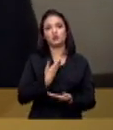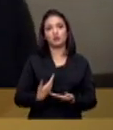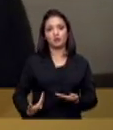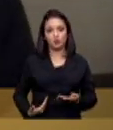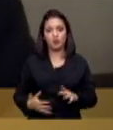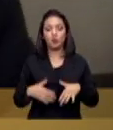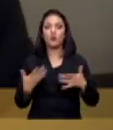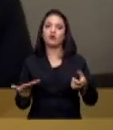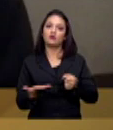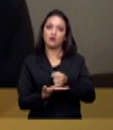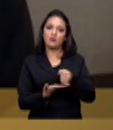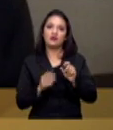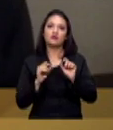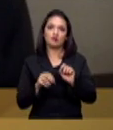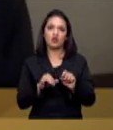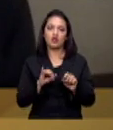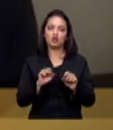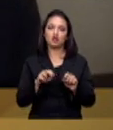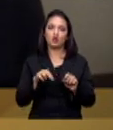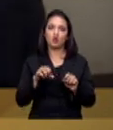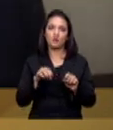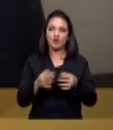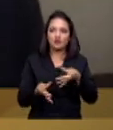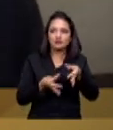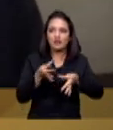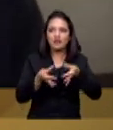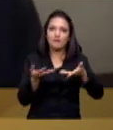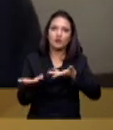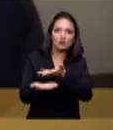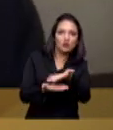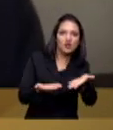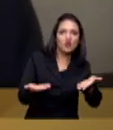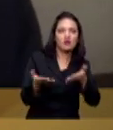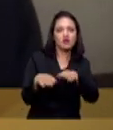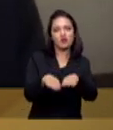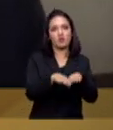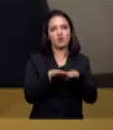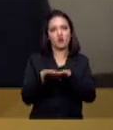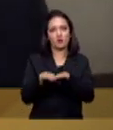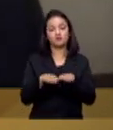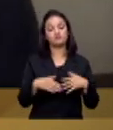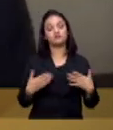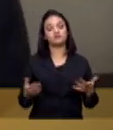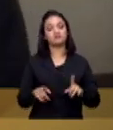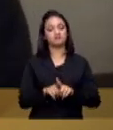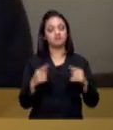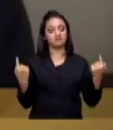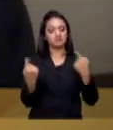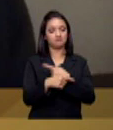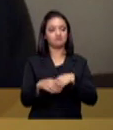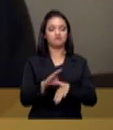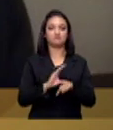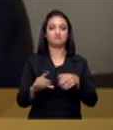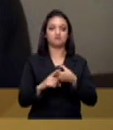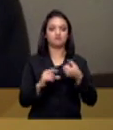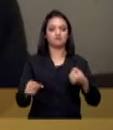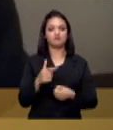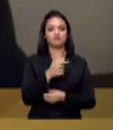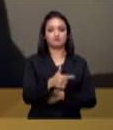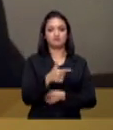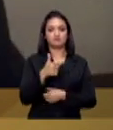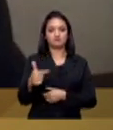fundamento a isonomia. E, finalmente, senhor presidente, considero inconstitucional o artigo